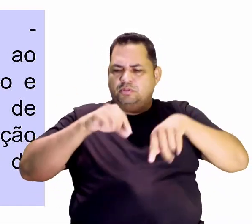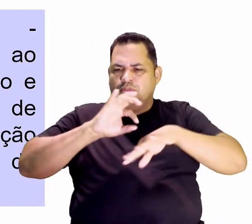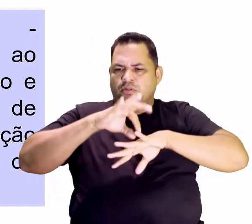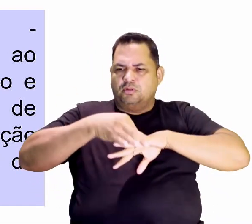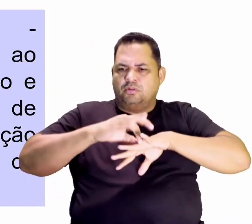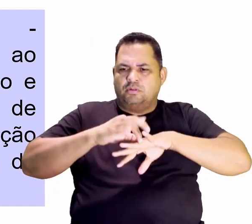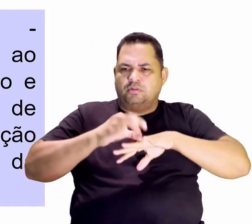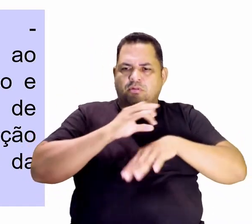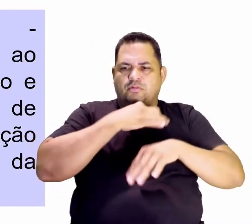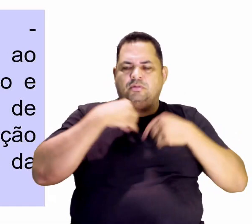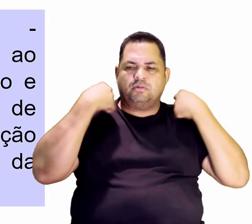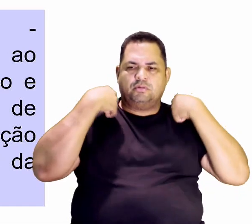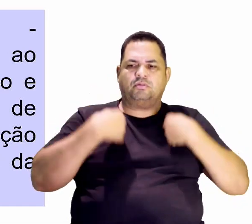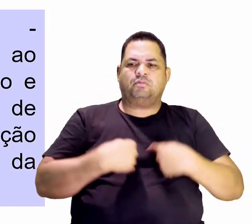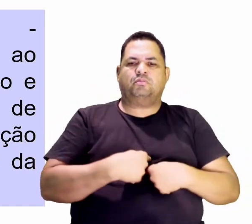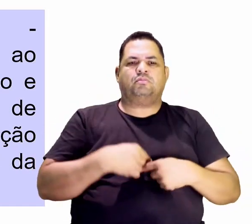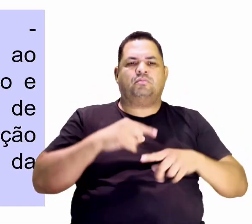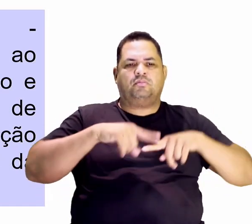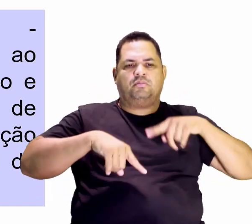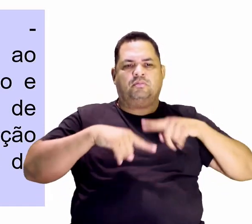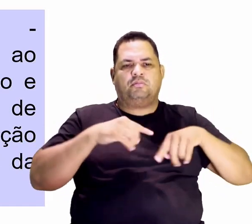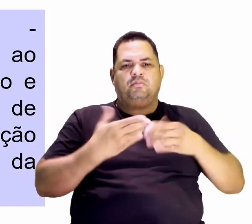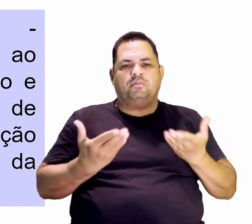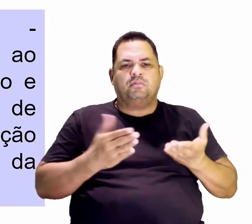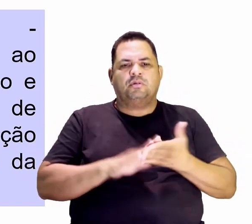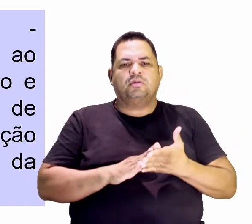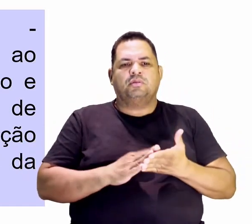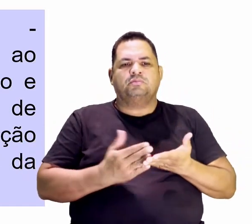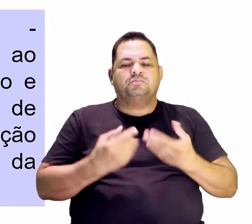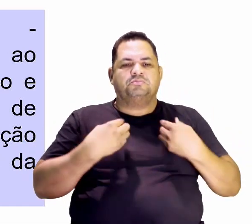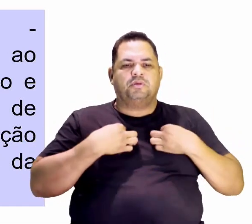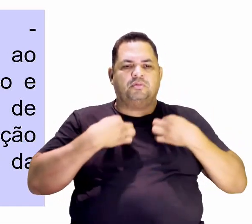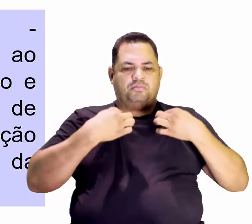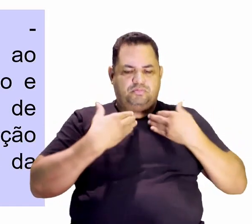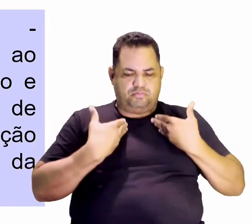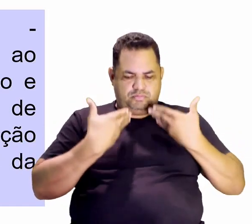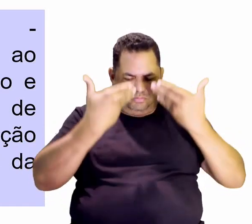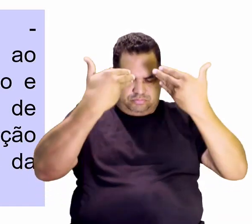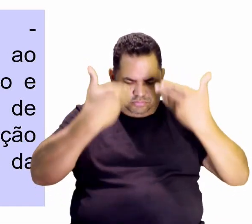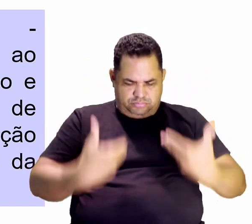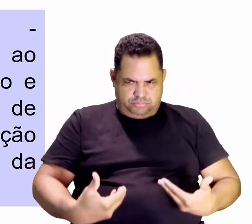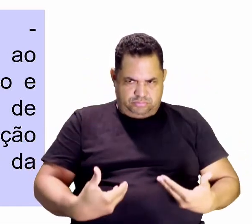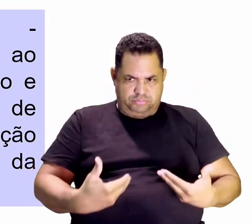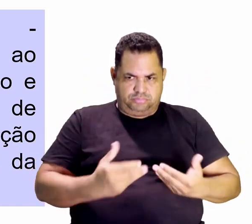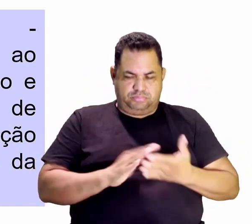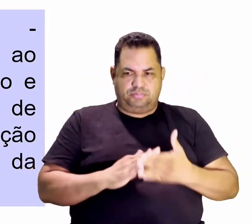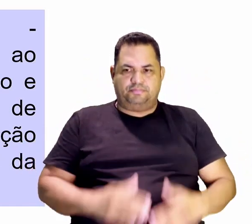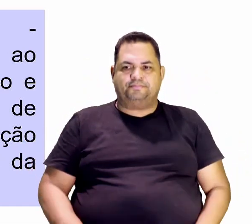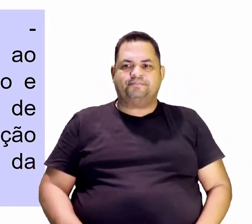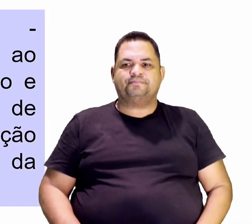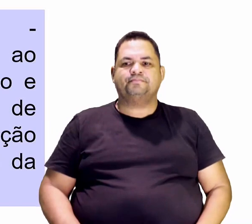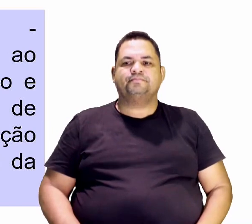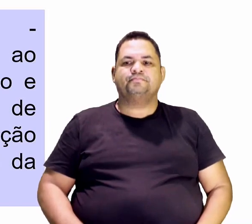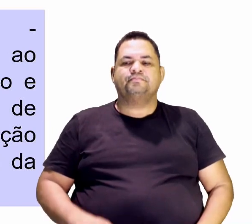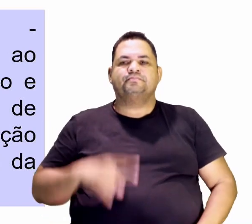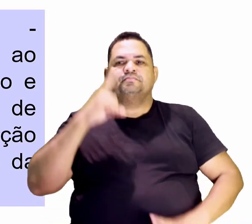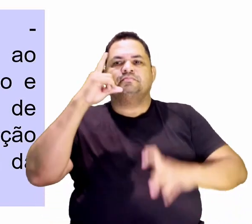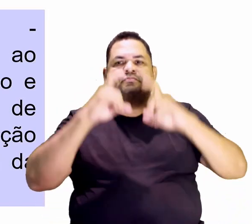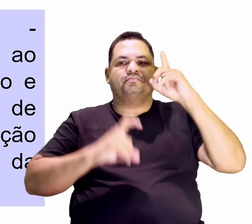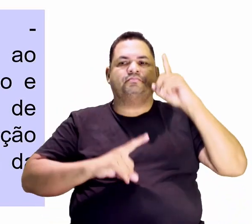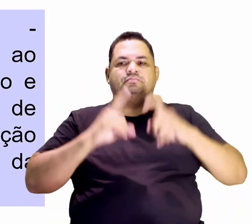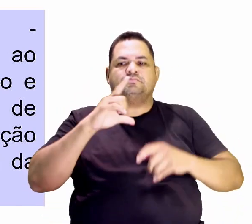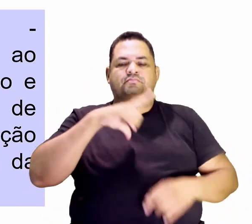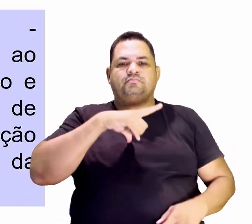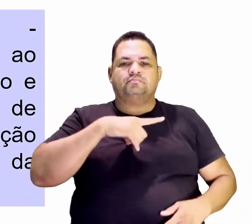os adereços, os acessórios, de se expressar por meio do seu corpo também. E aí existem